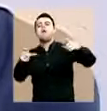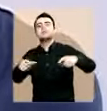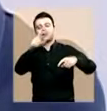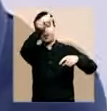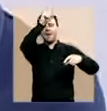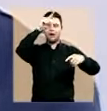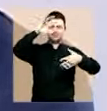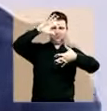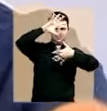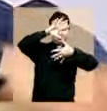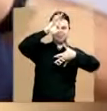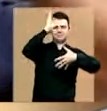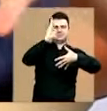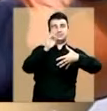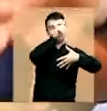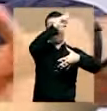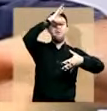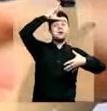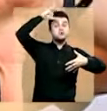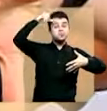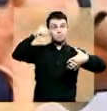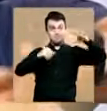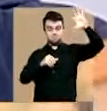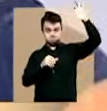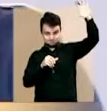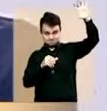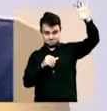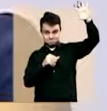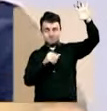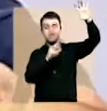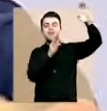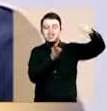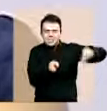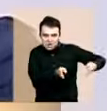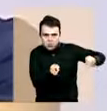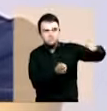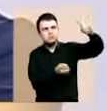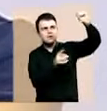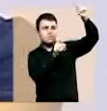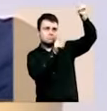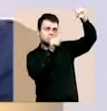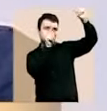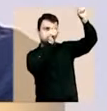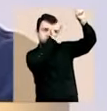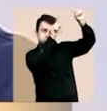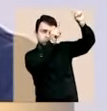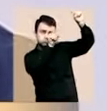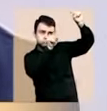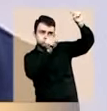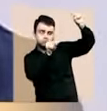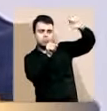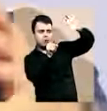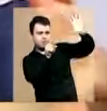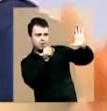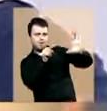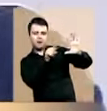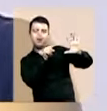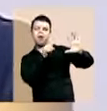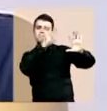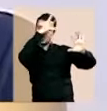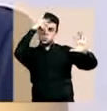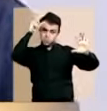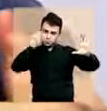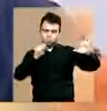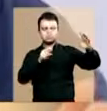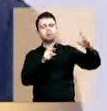tem os rios voadores que vêm da Amazônia, passam pelo Mato Grosso, interior de São Paulo e chegam em São Paulo, né? E isso, para que esses rios